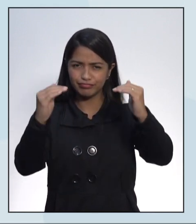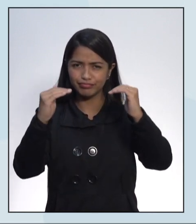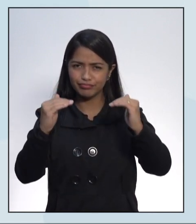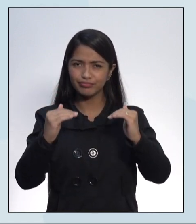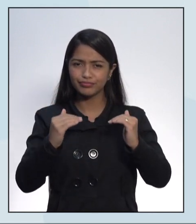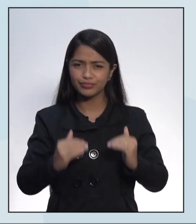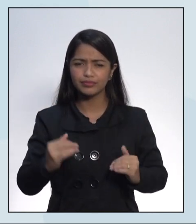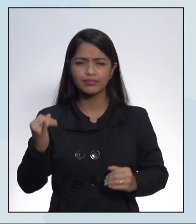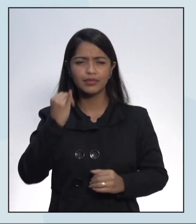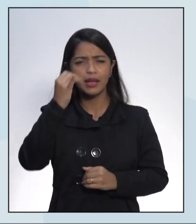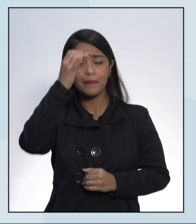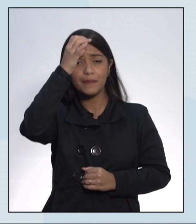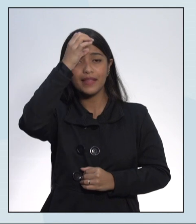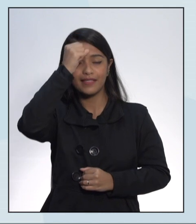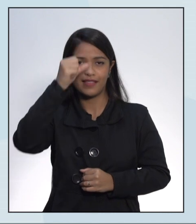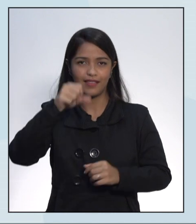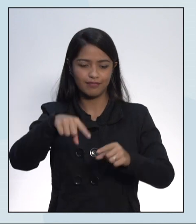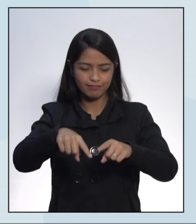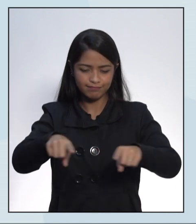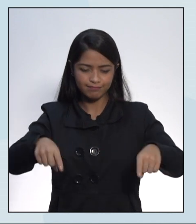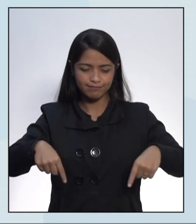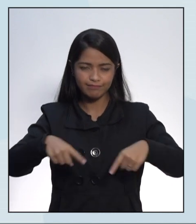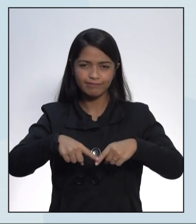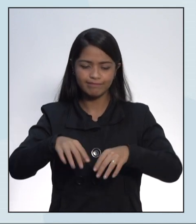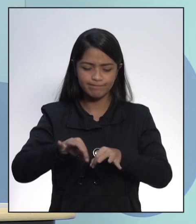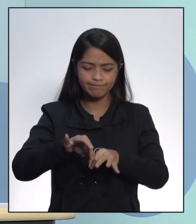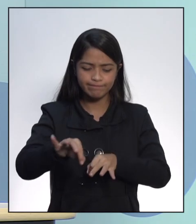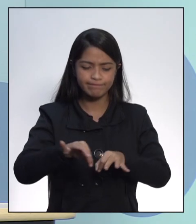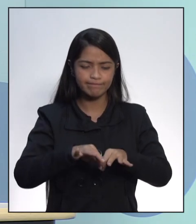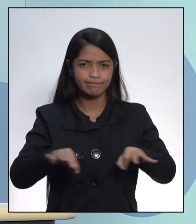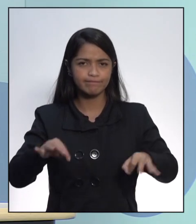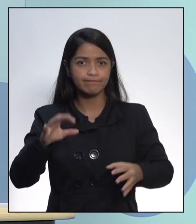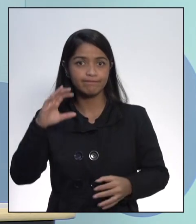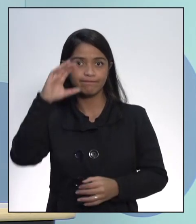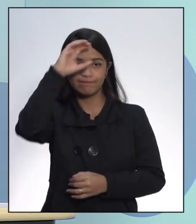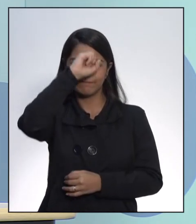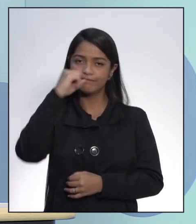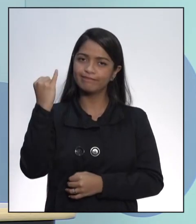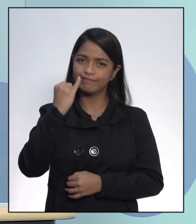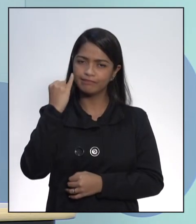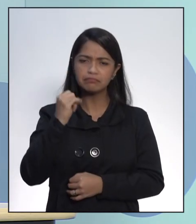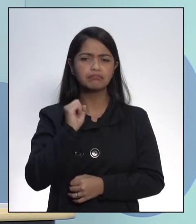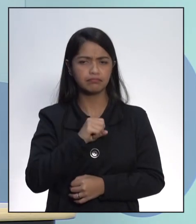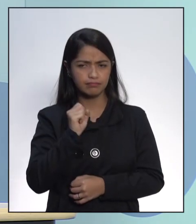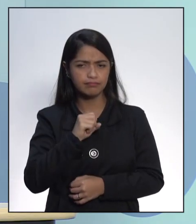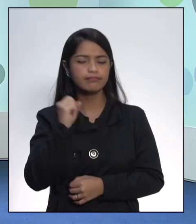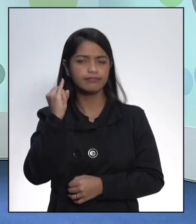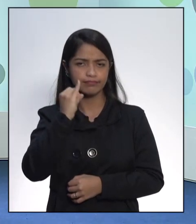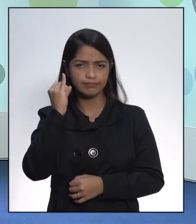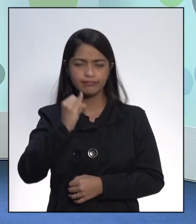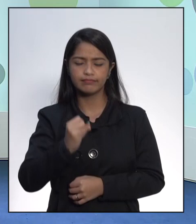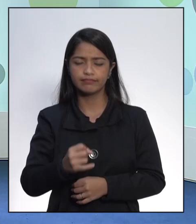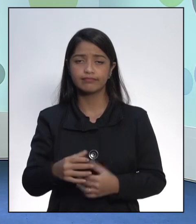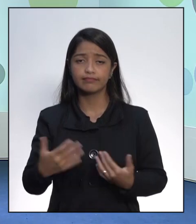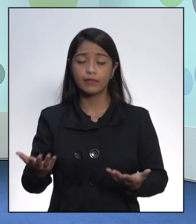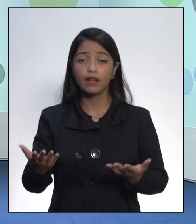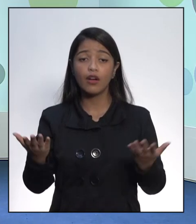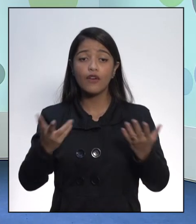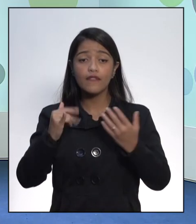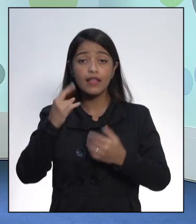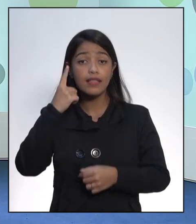sequência dos quadrados perfeitos, né? É muito importante mesmo, né? Uhum. Bom, vamos relembrar um pouco